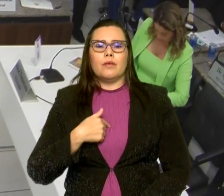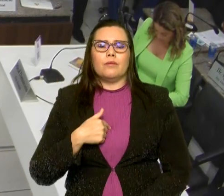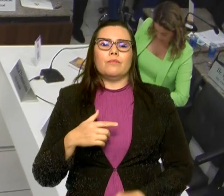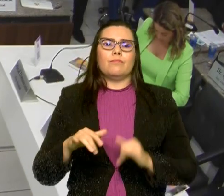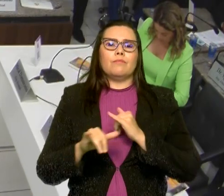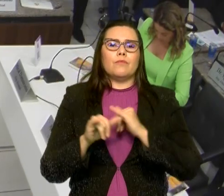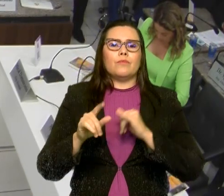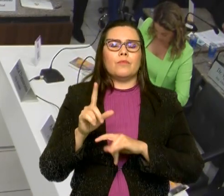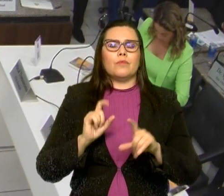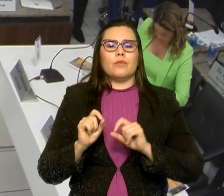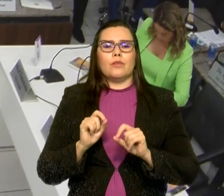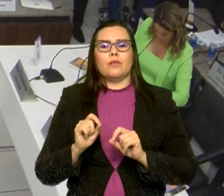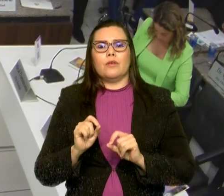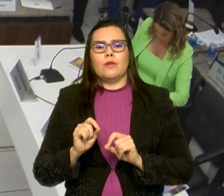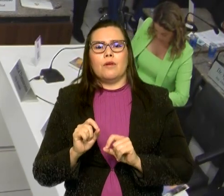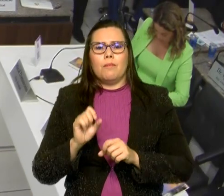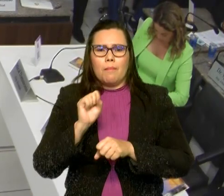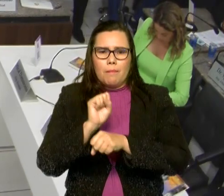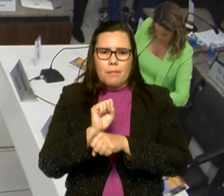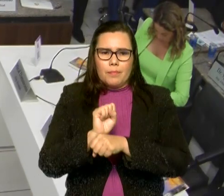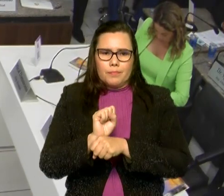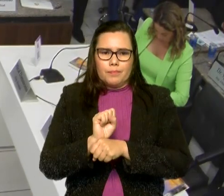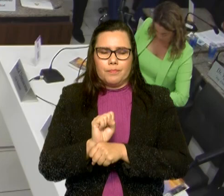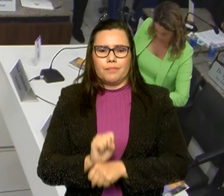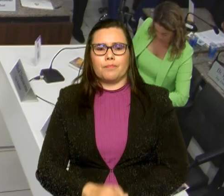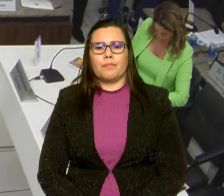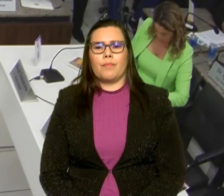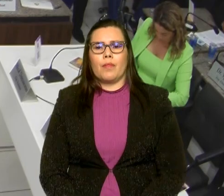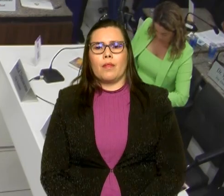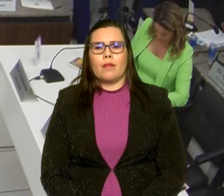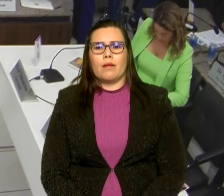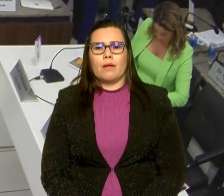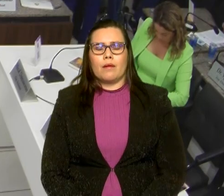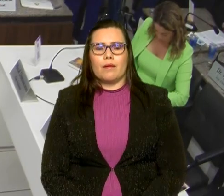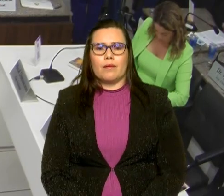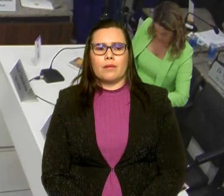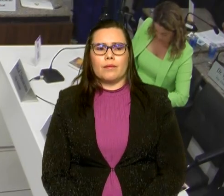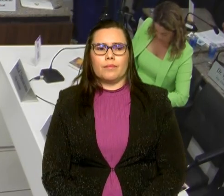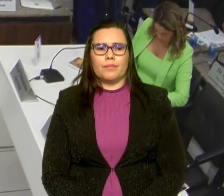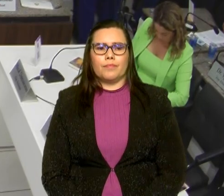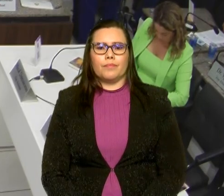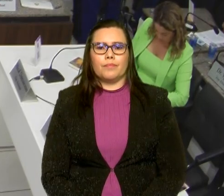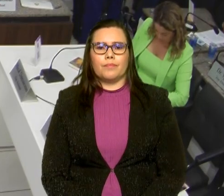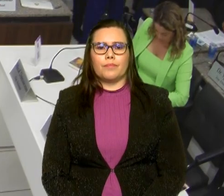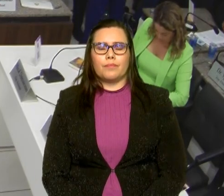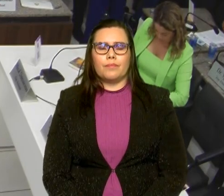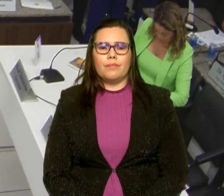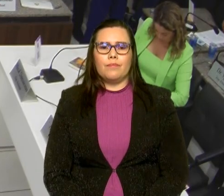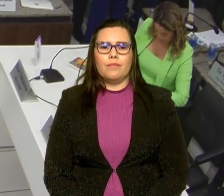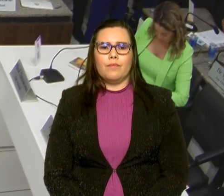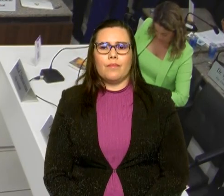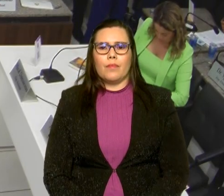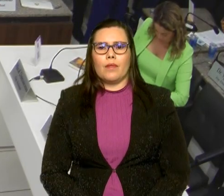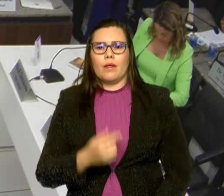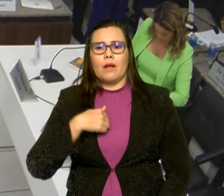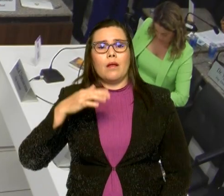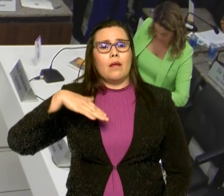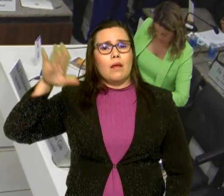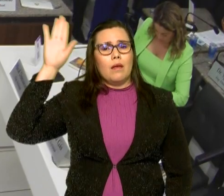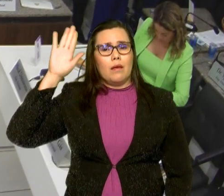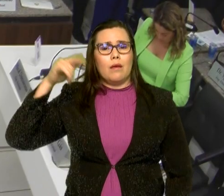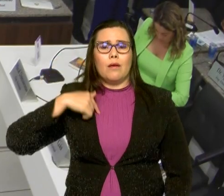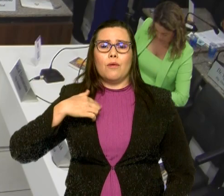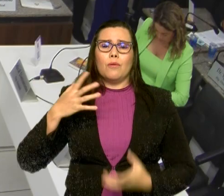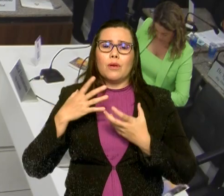acolher a nossa deputada. Eu gostaria que colocasse também o meu nome no projeto,